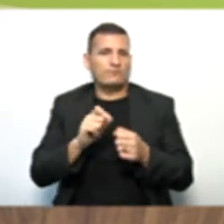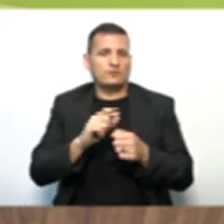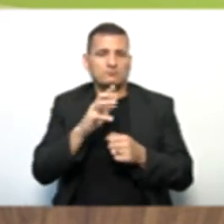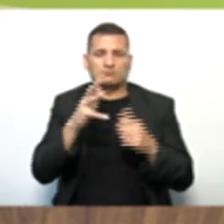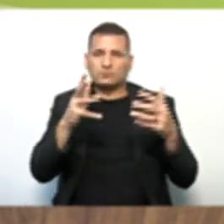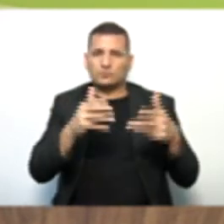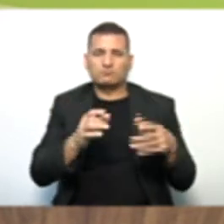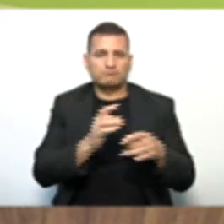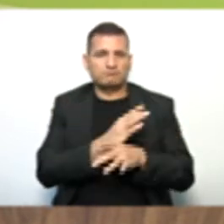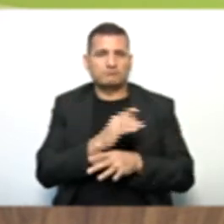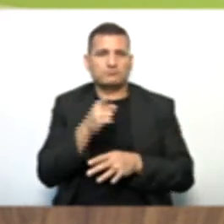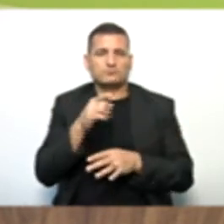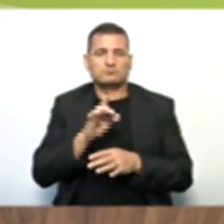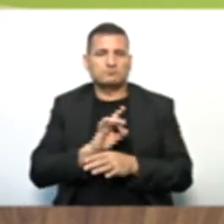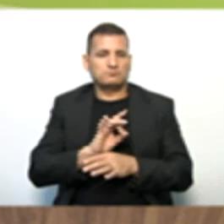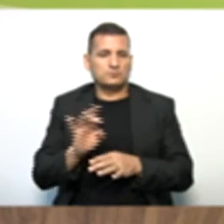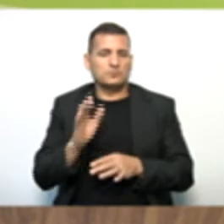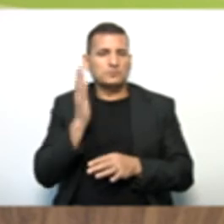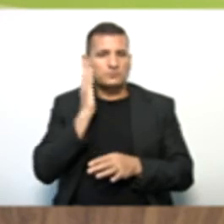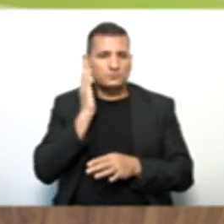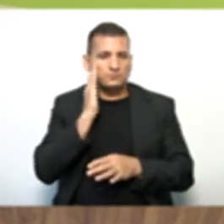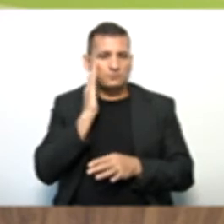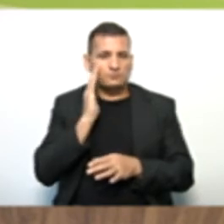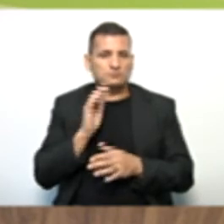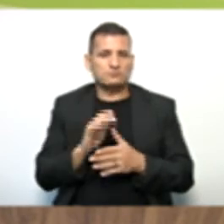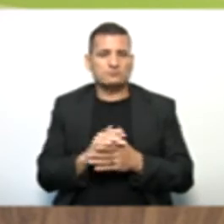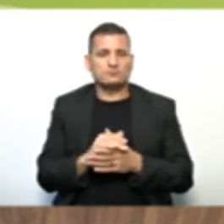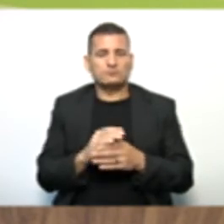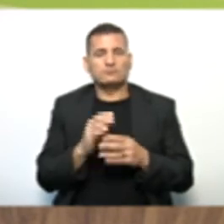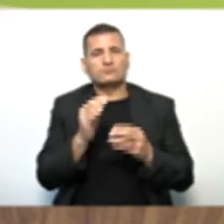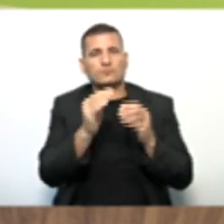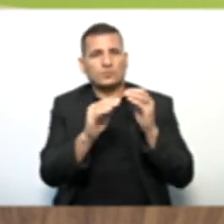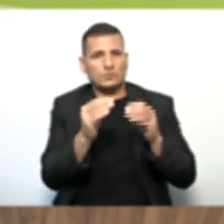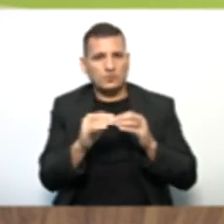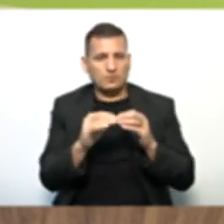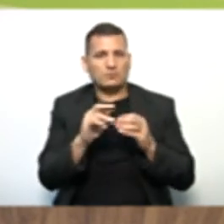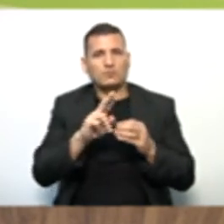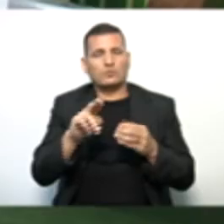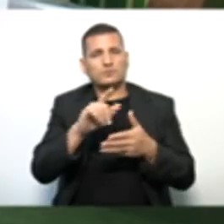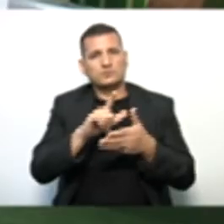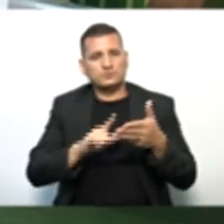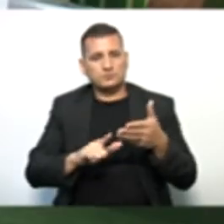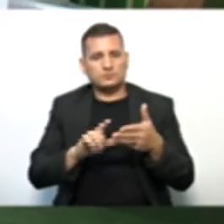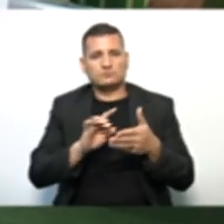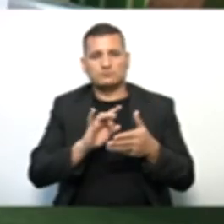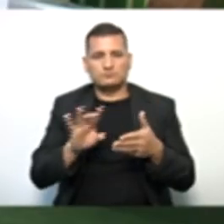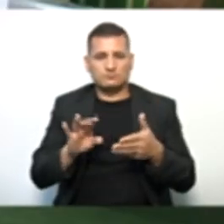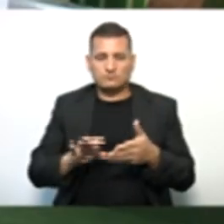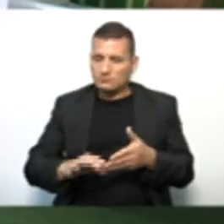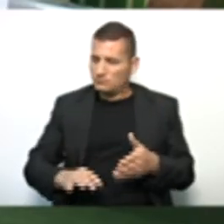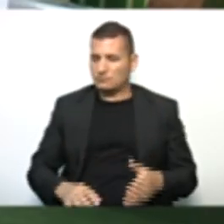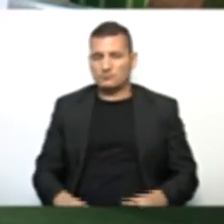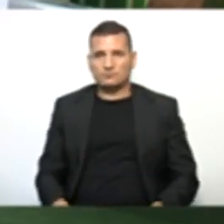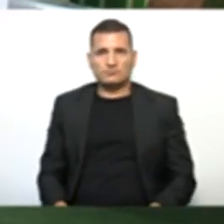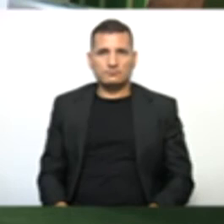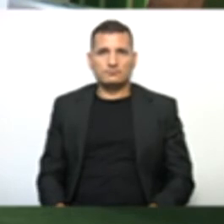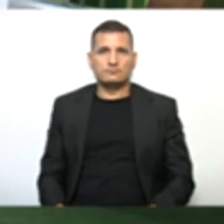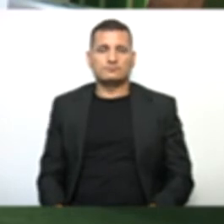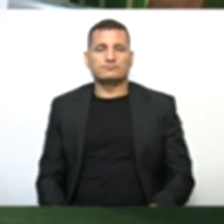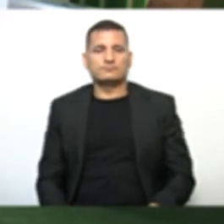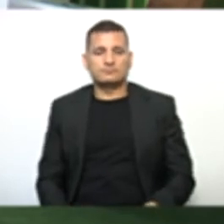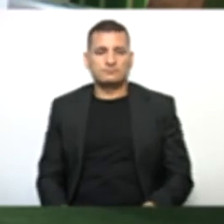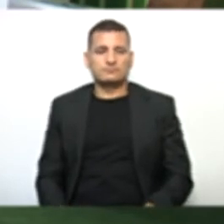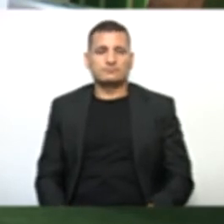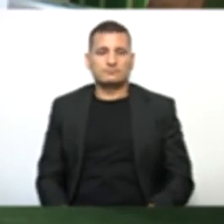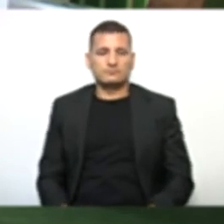para você e você só tem que saber colocar o nome da lista. E essas palavrinhas reservadas, né, que são próprias do Python mesmo, né,